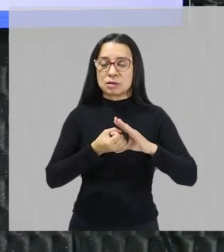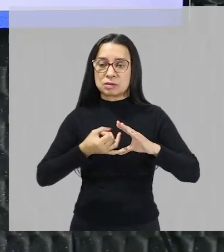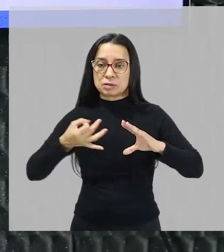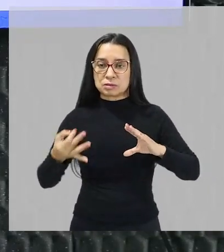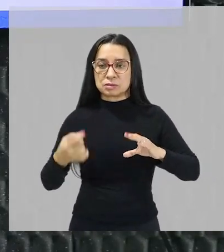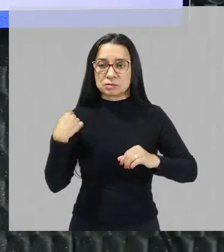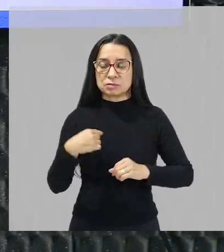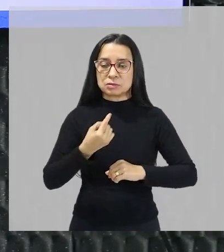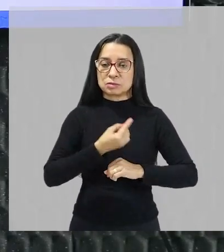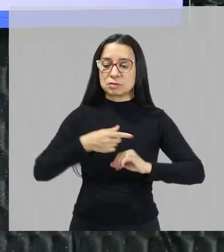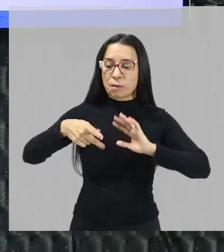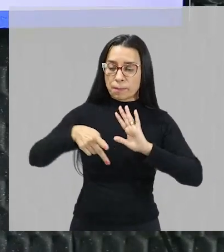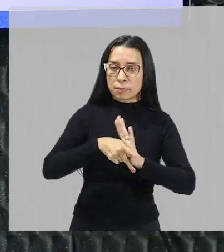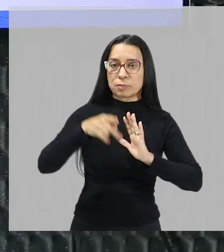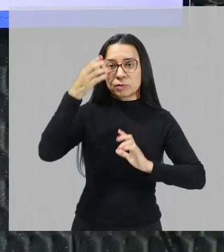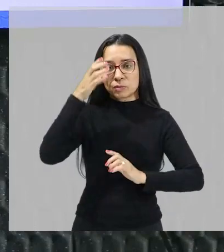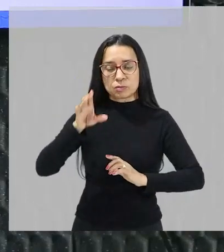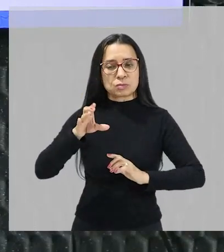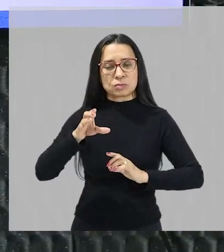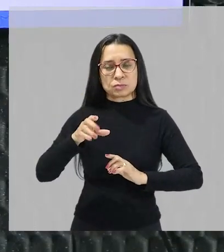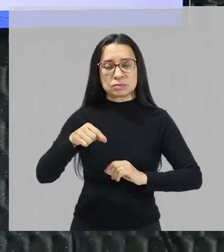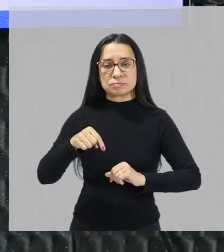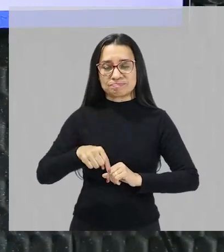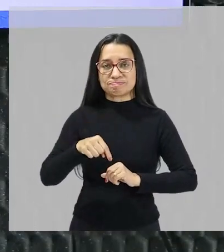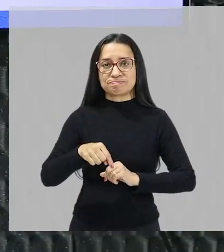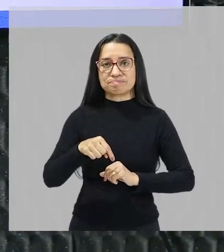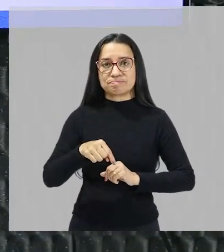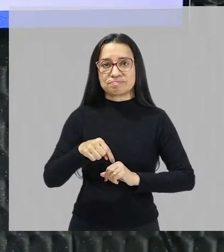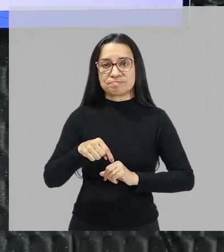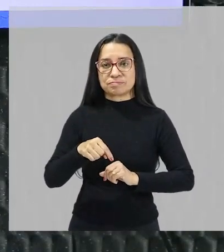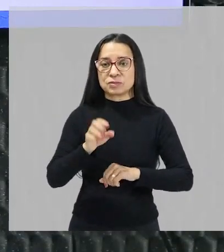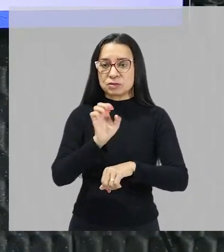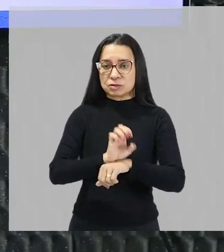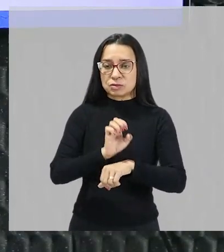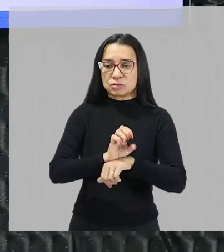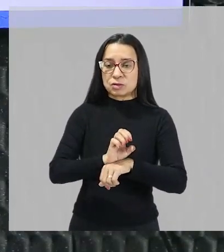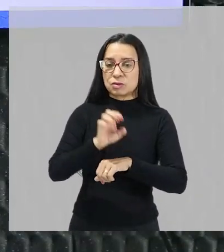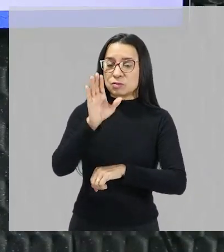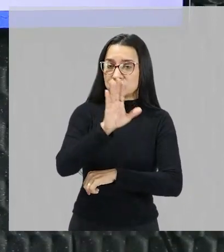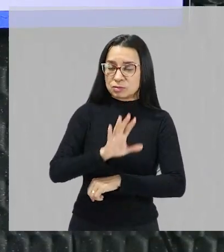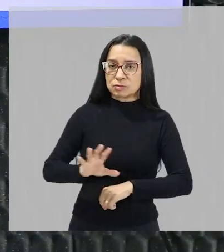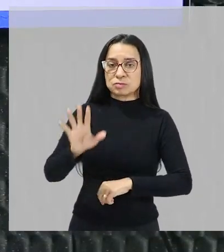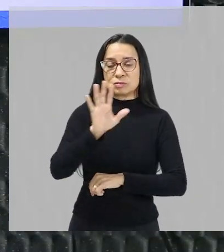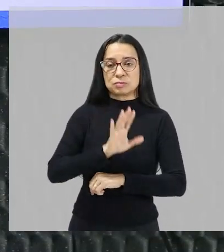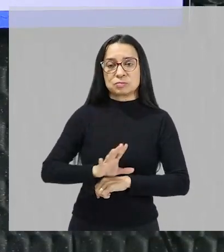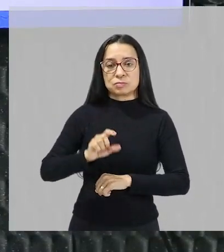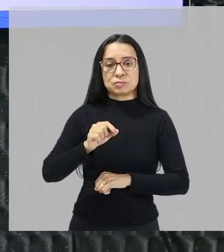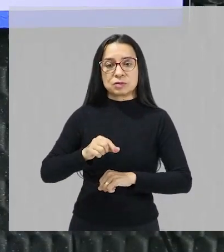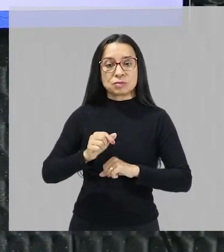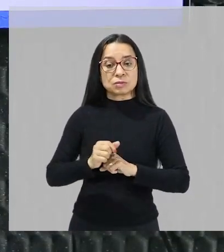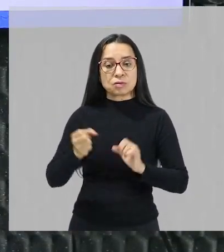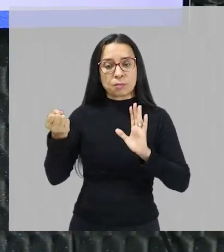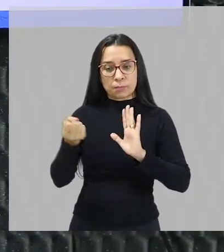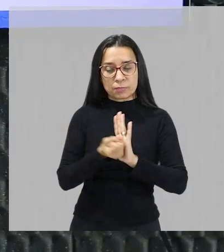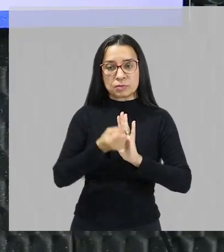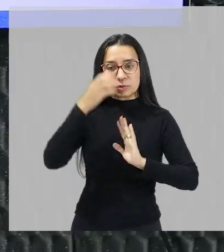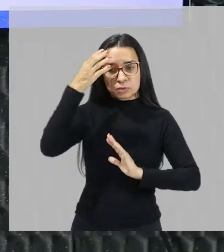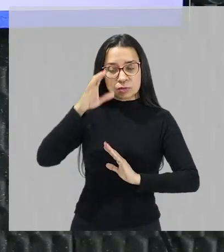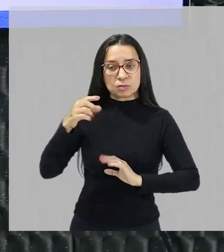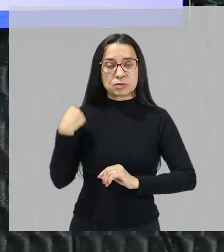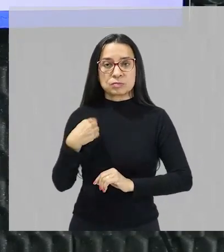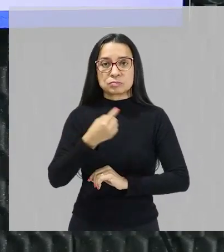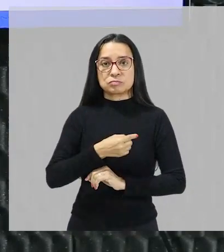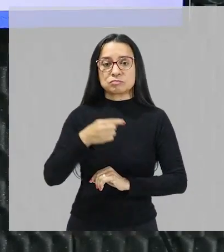da nossa cultura local, da nossa cultura estadual, regional, é um patrimônio cultural do nosso país. Vamos para a